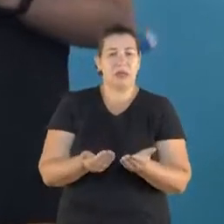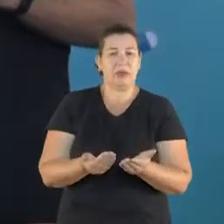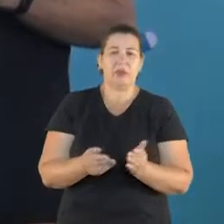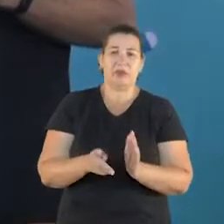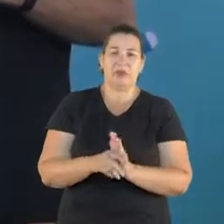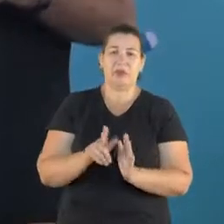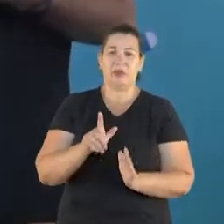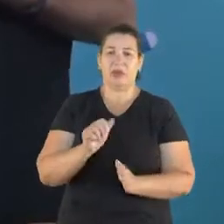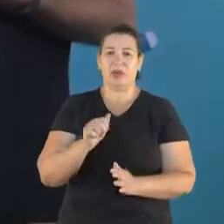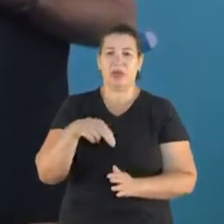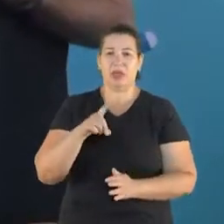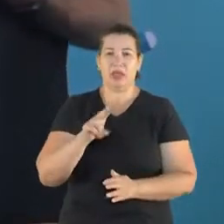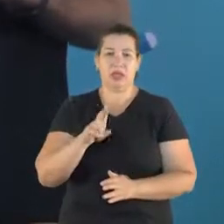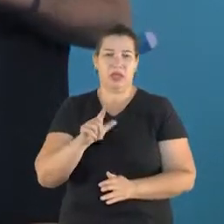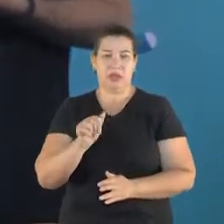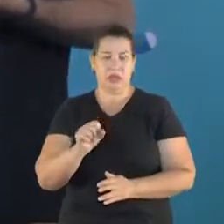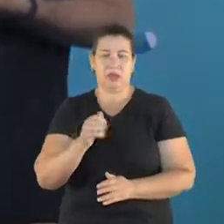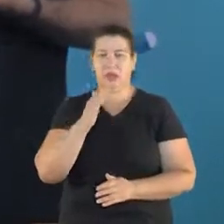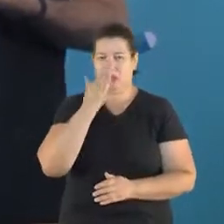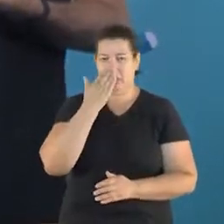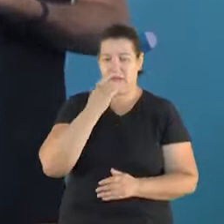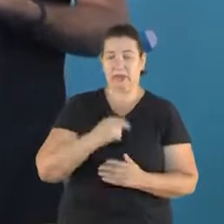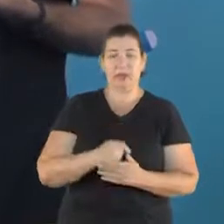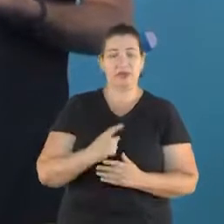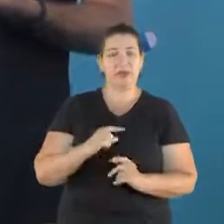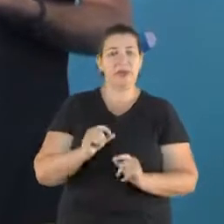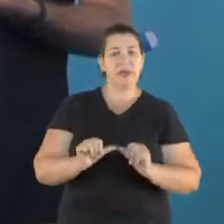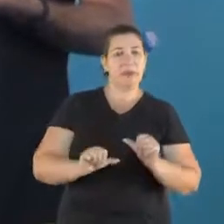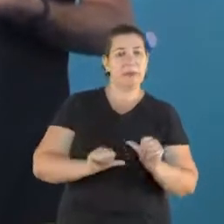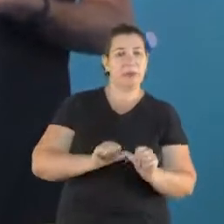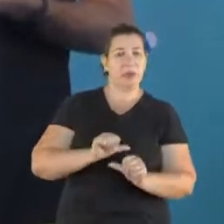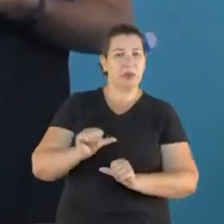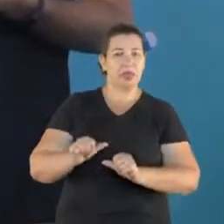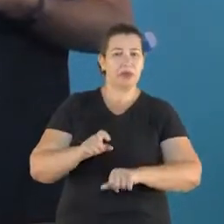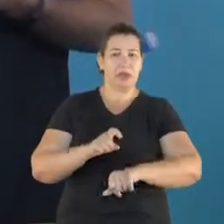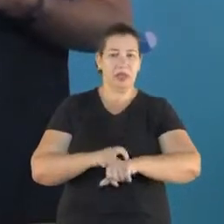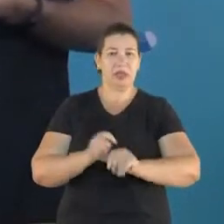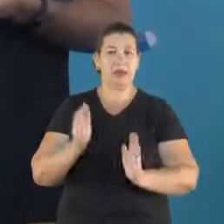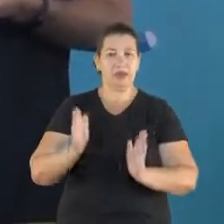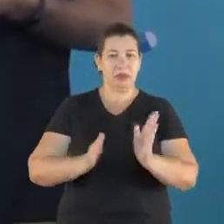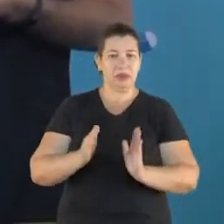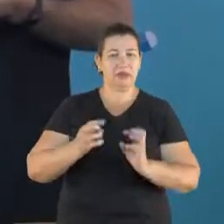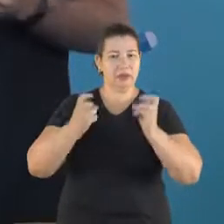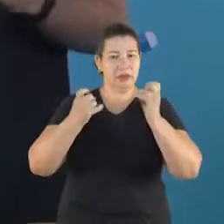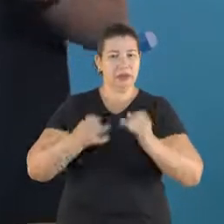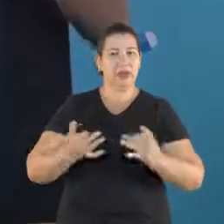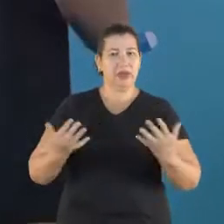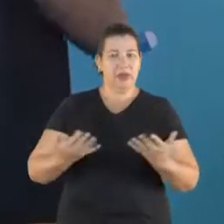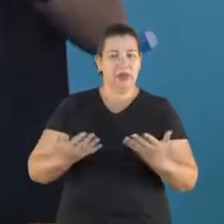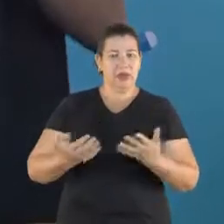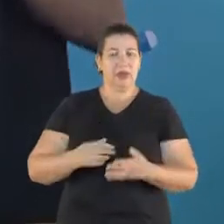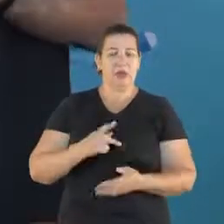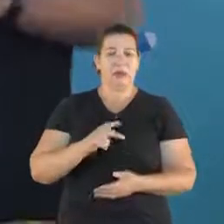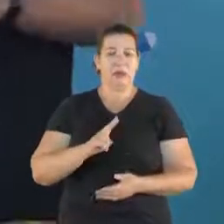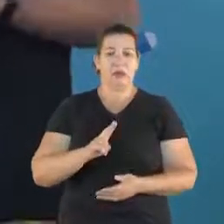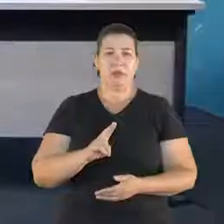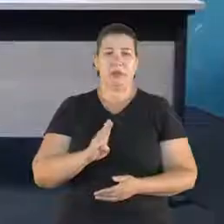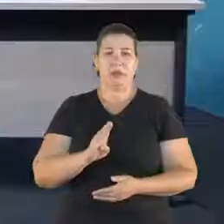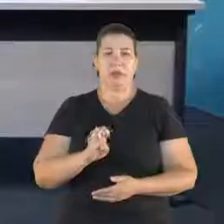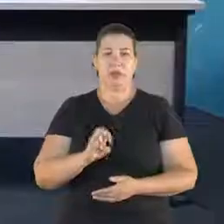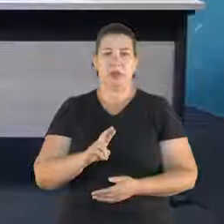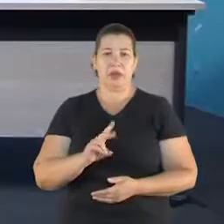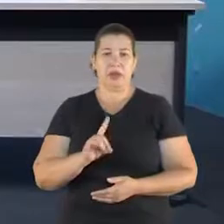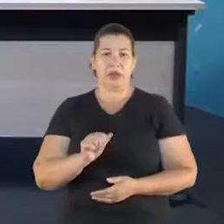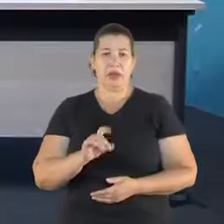sexuais. Eles determinam as mudanças que vão ocorrer na fase que nós vamos falar agora, que é a puberdade.